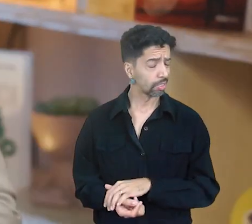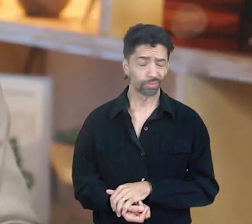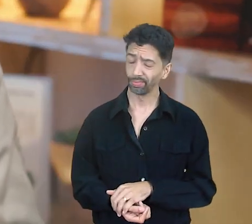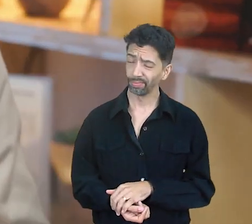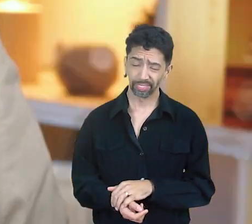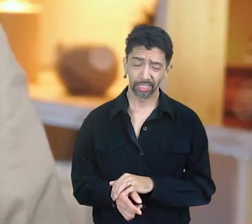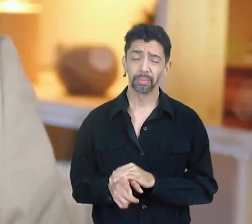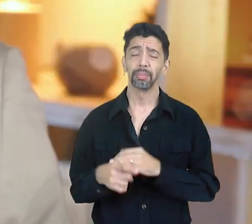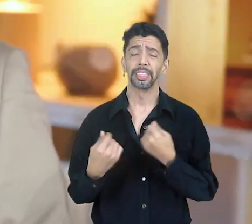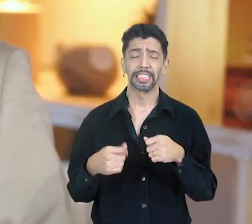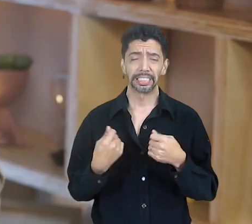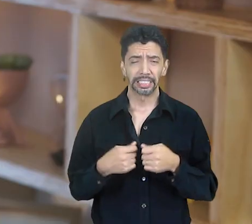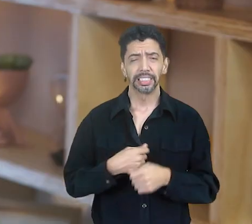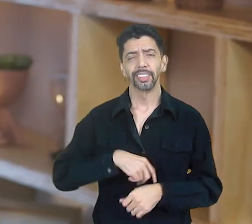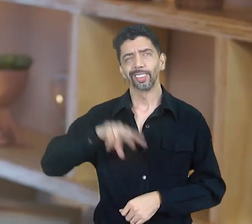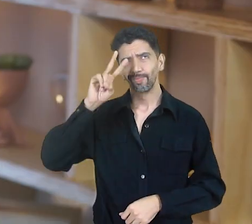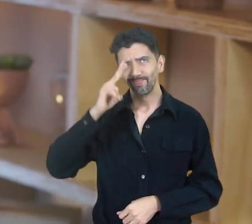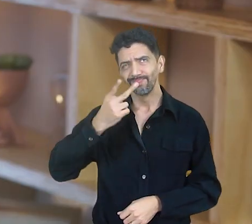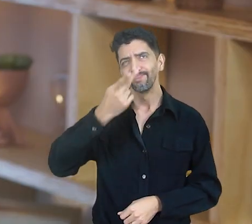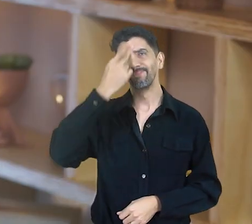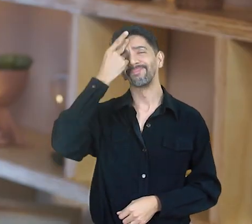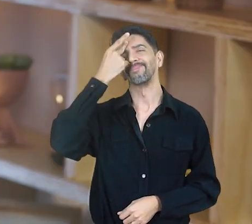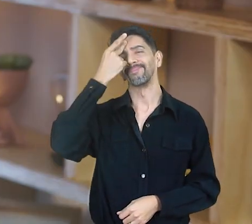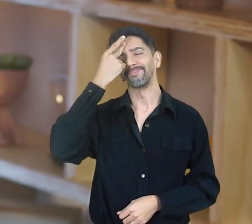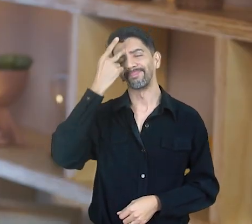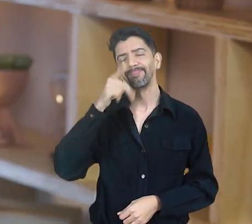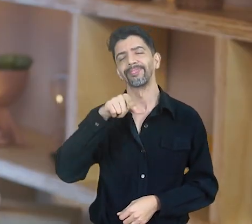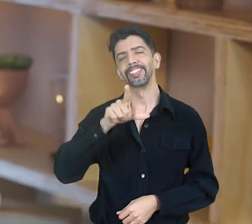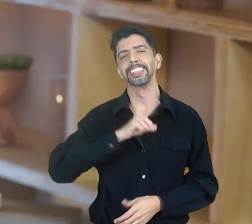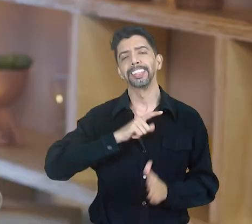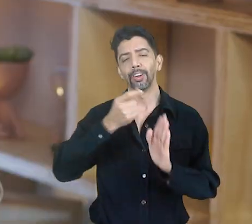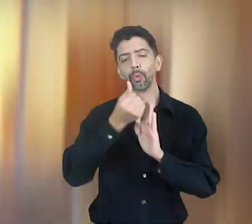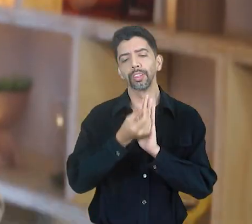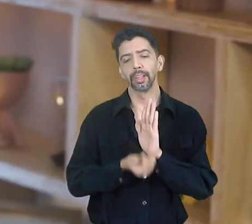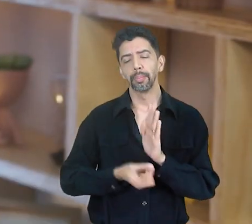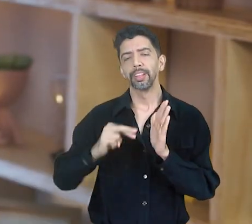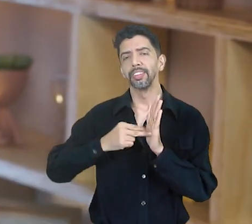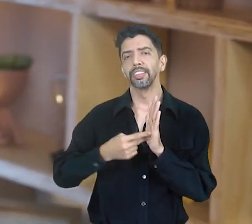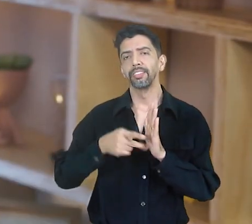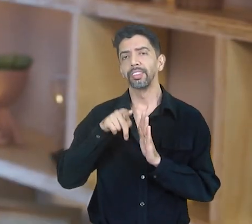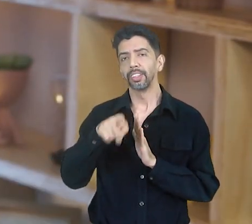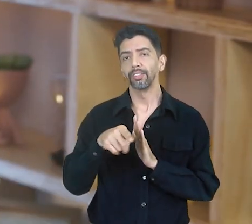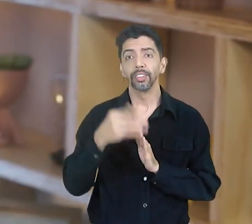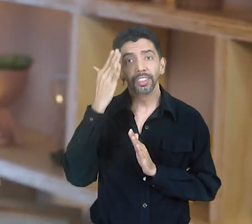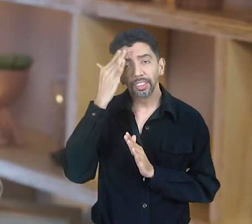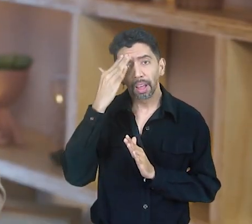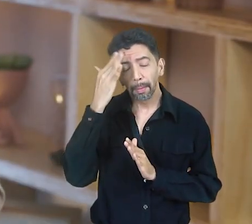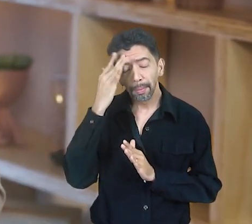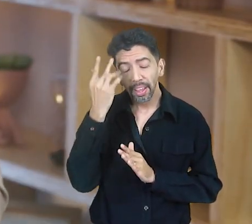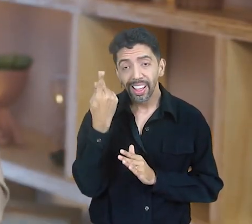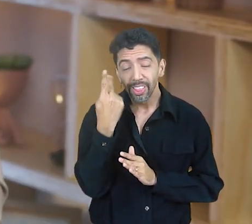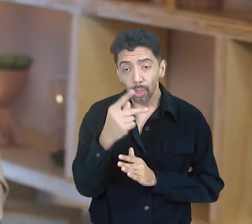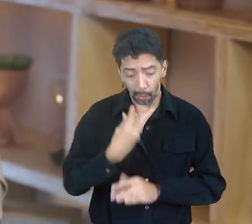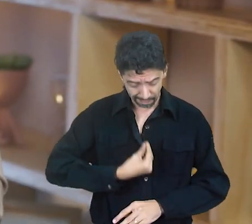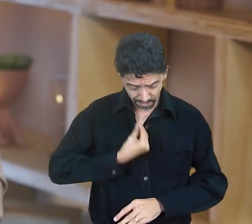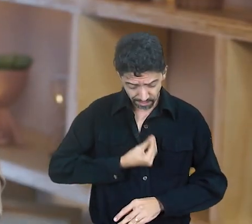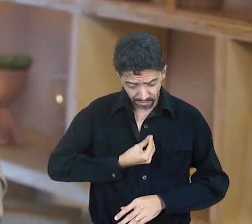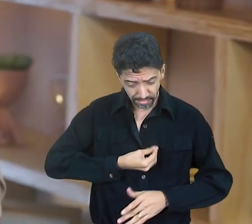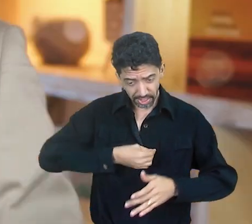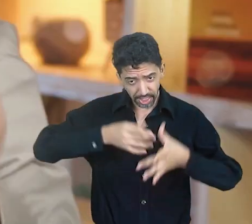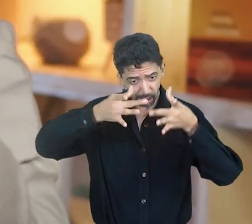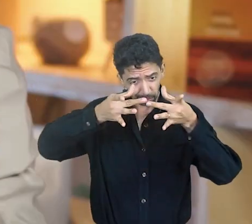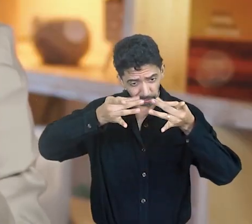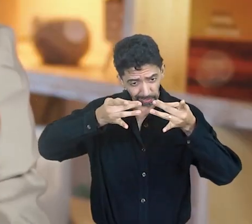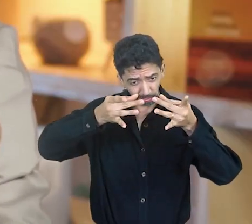Isso não é sério. E nós precisamos corrigir a causa desse problema. Ter um orçamento financeiro significa você ter o seu